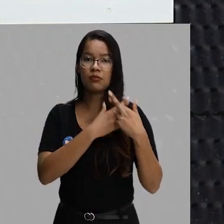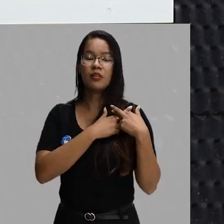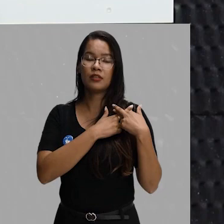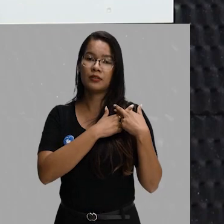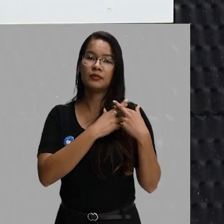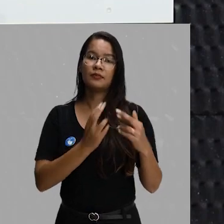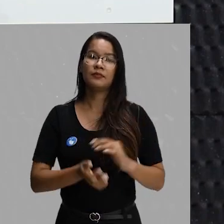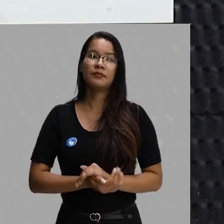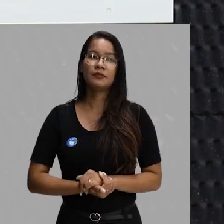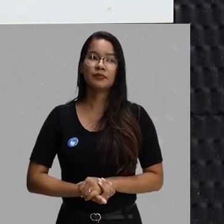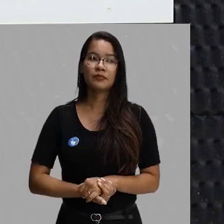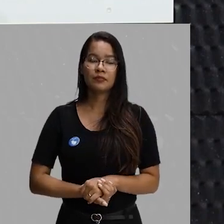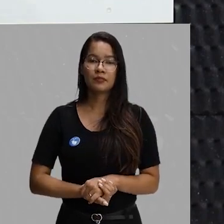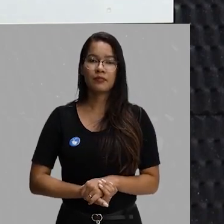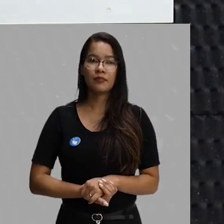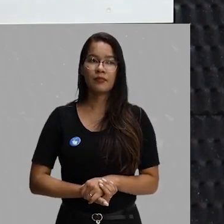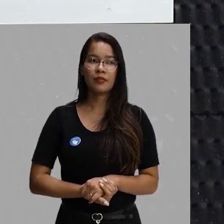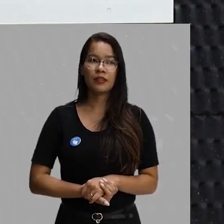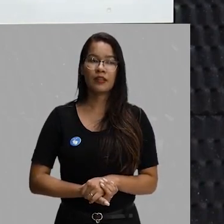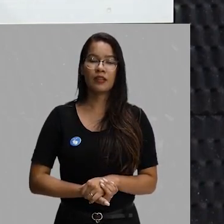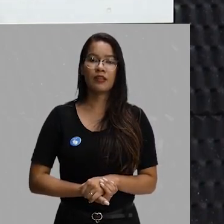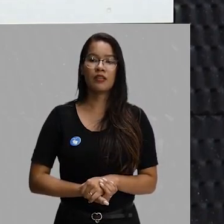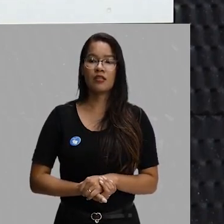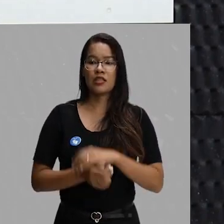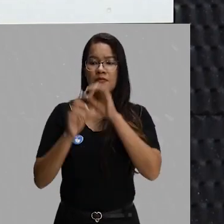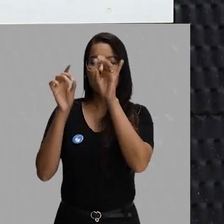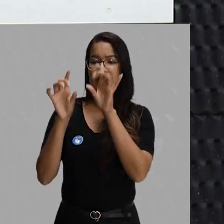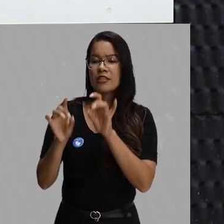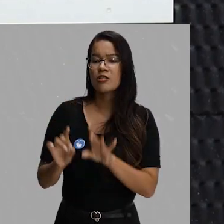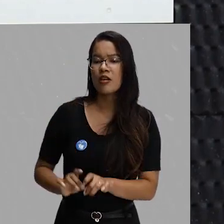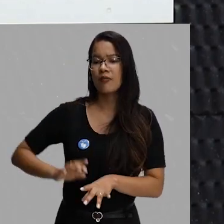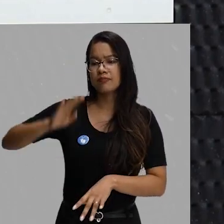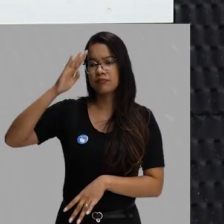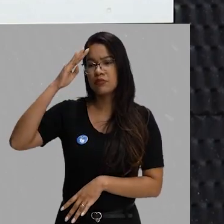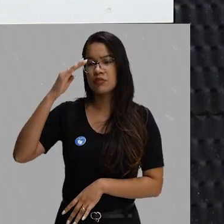Máximo, principal chefe das magistraturas.